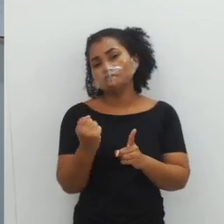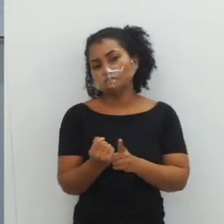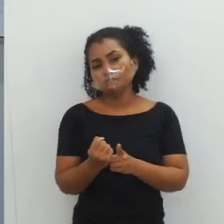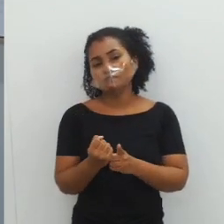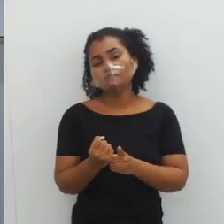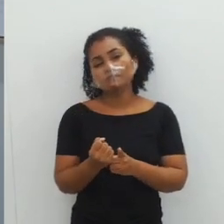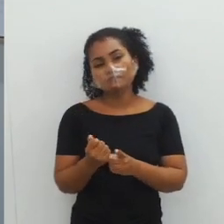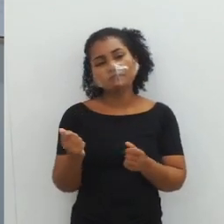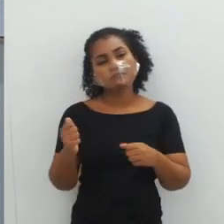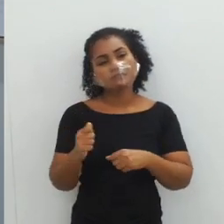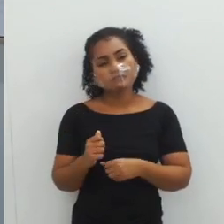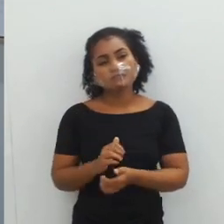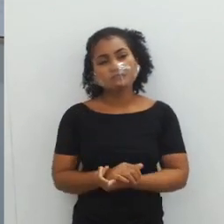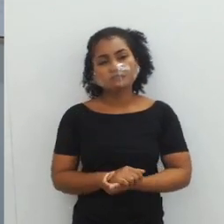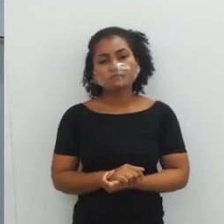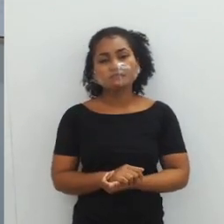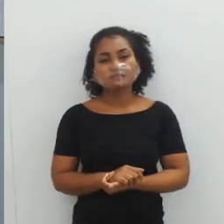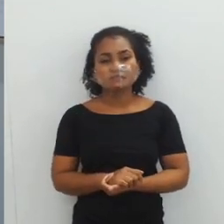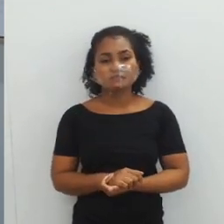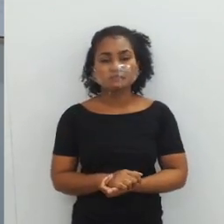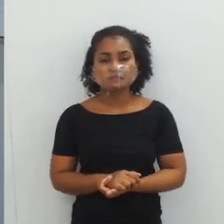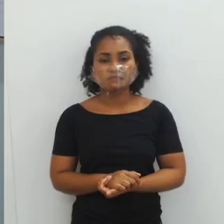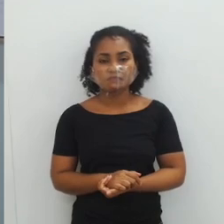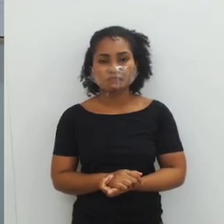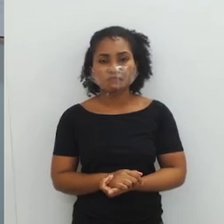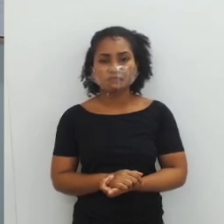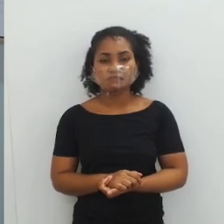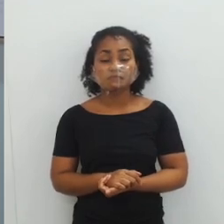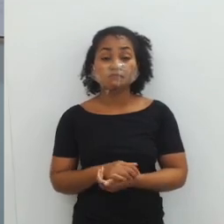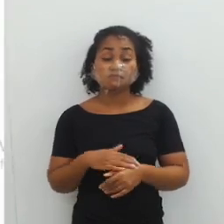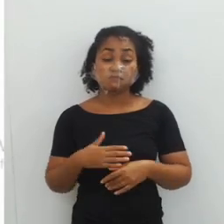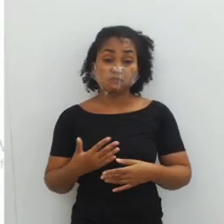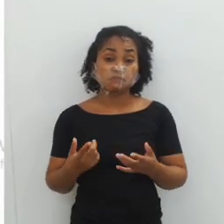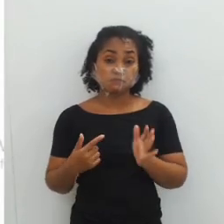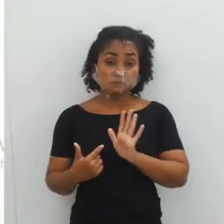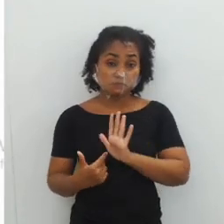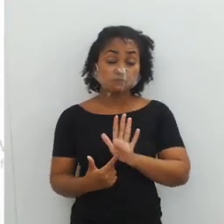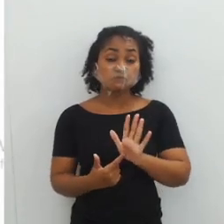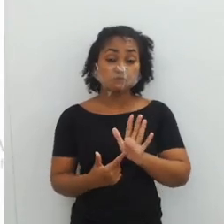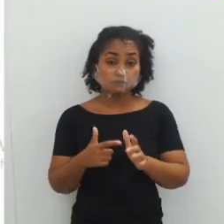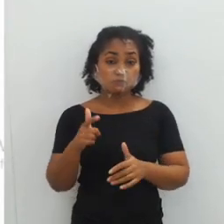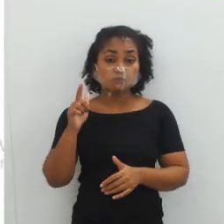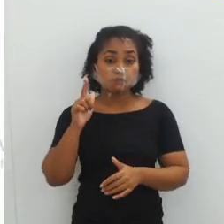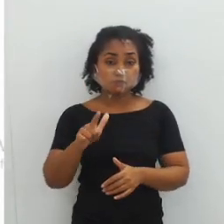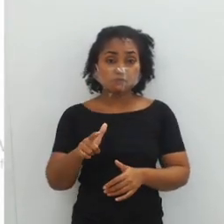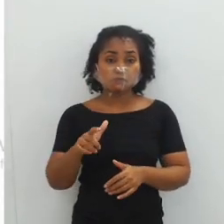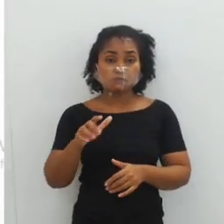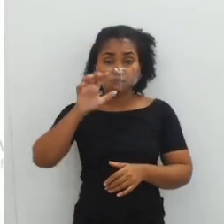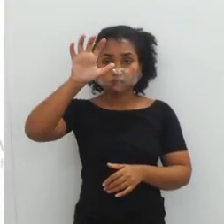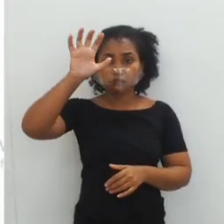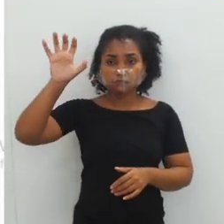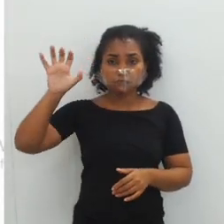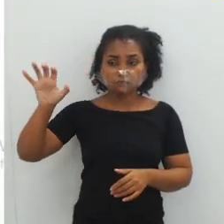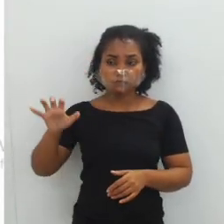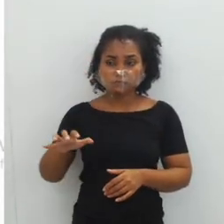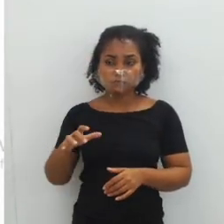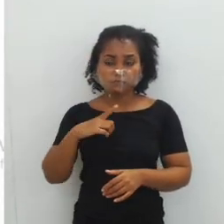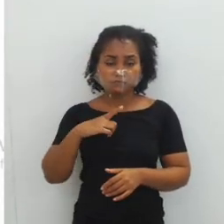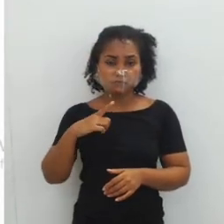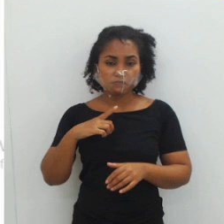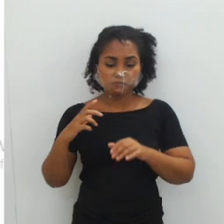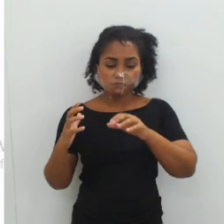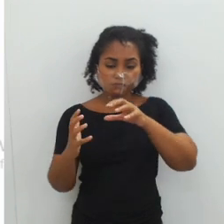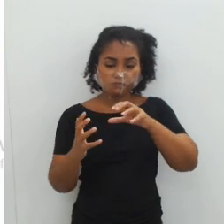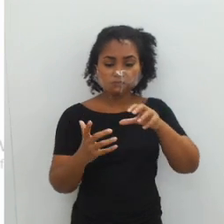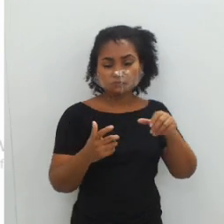infelizmente, ainda não foram sanados. E aí eu trago novamente essa regionalização socioeconômica do